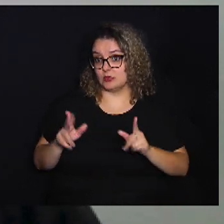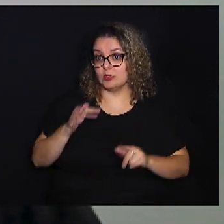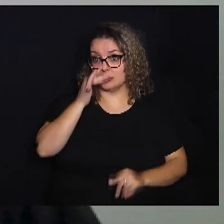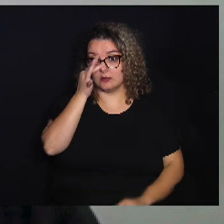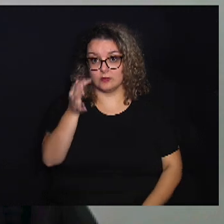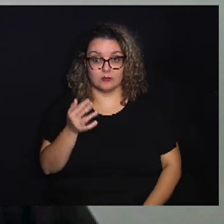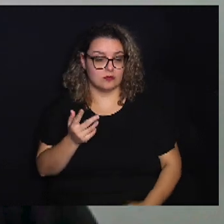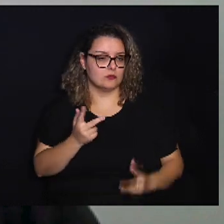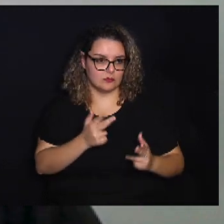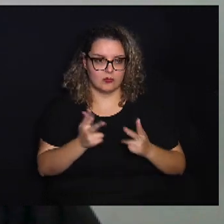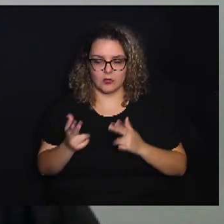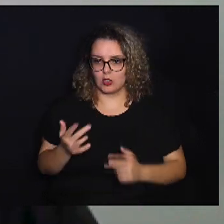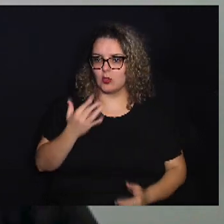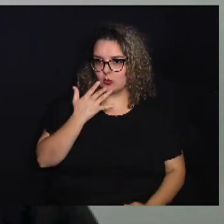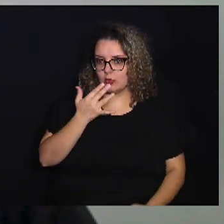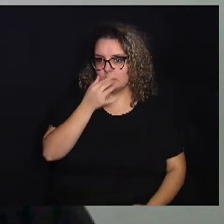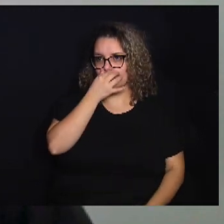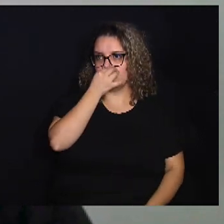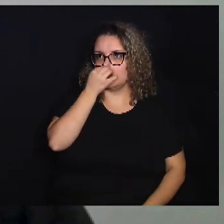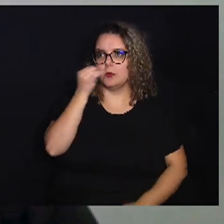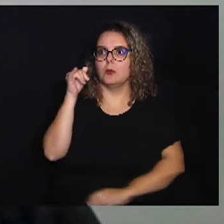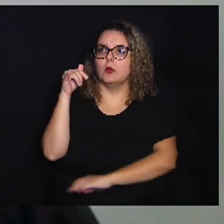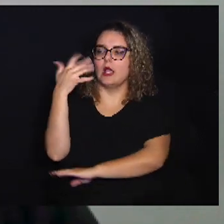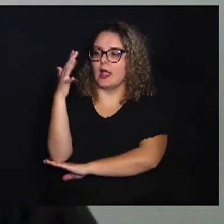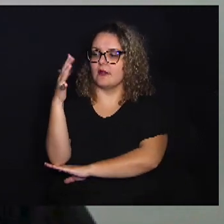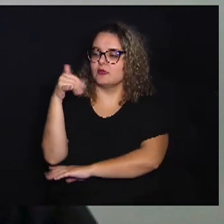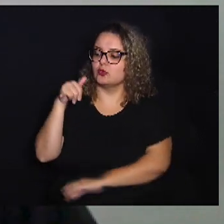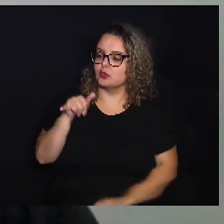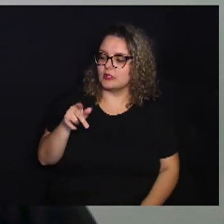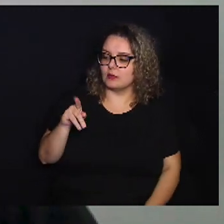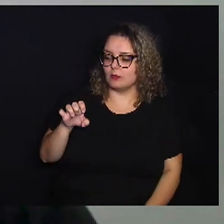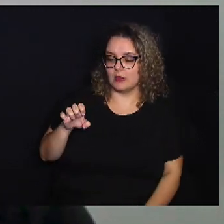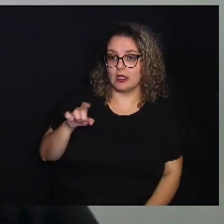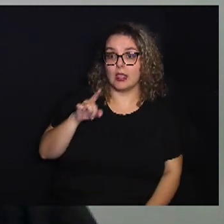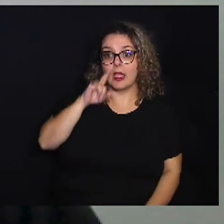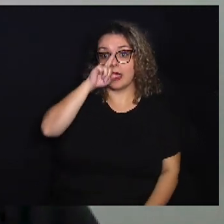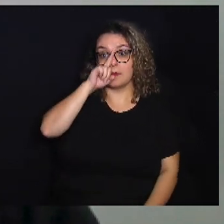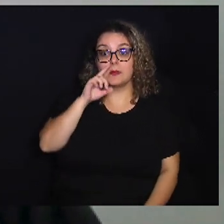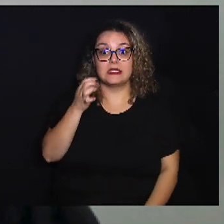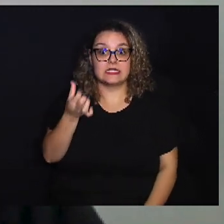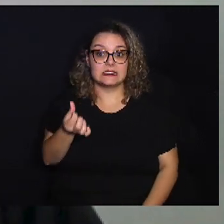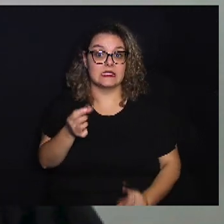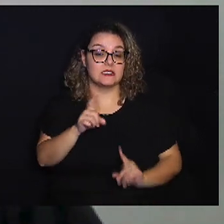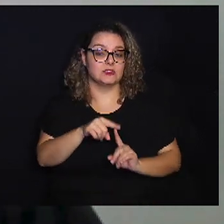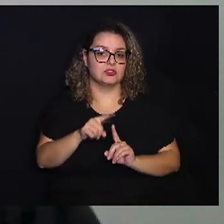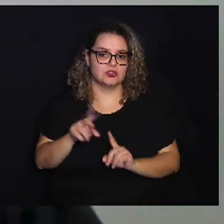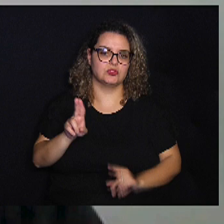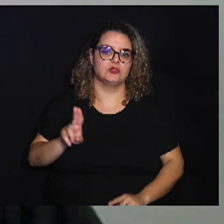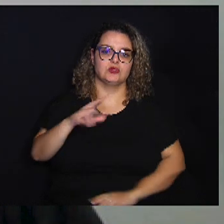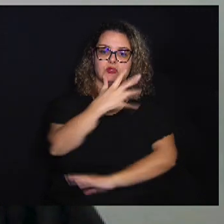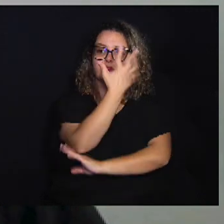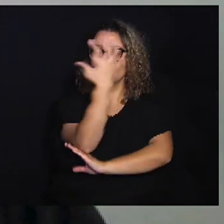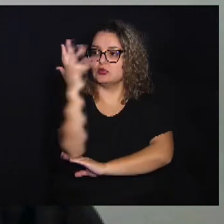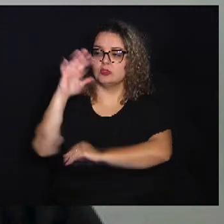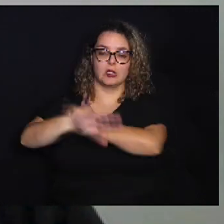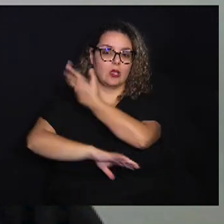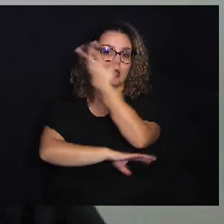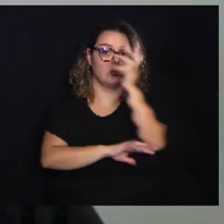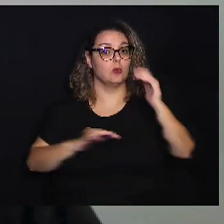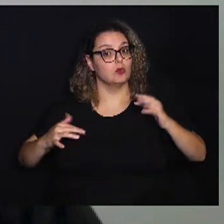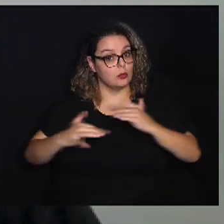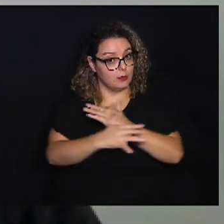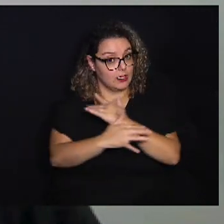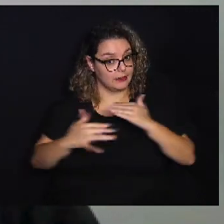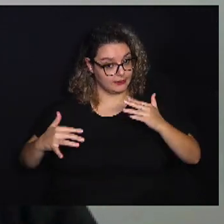cor. Então, por exemplo, o ipê amarelo, nós temos em média 6 espécies que são muito utilizadas na arborização urbana.